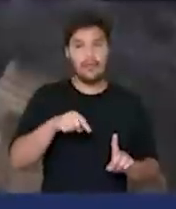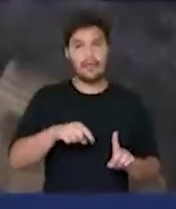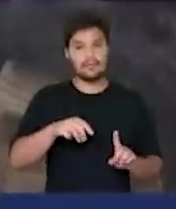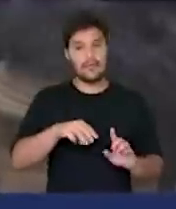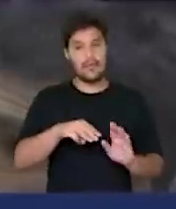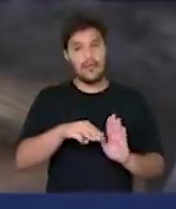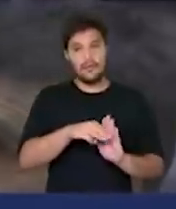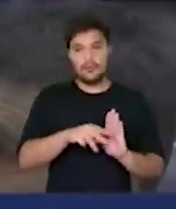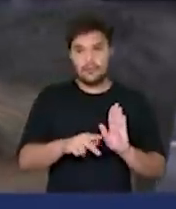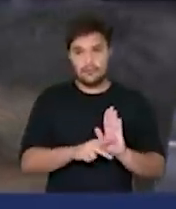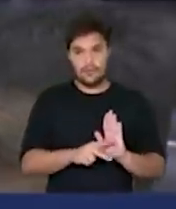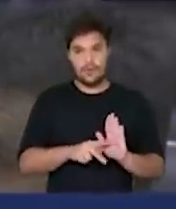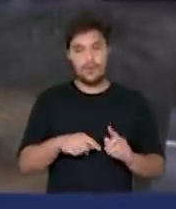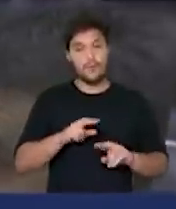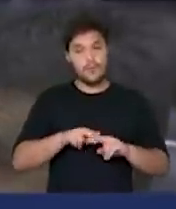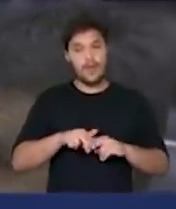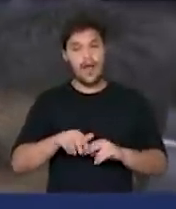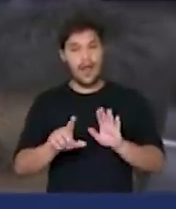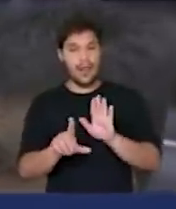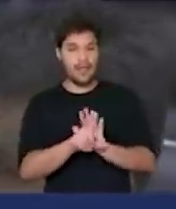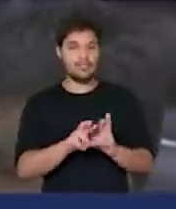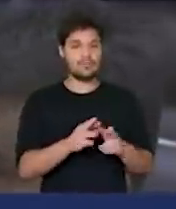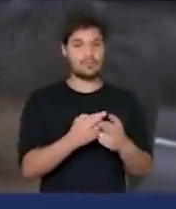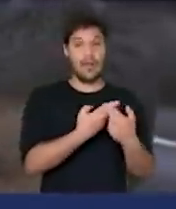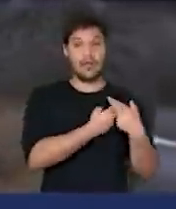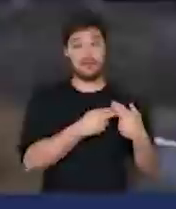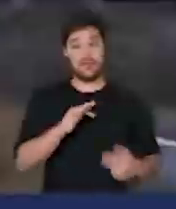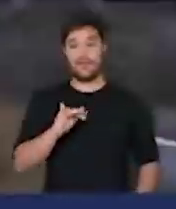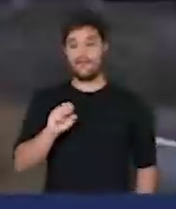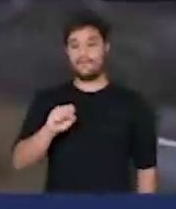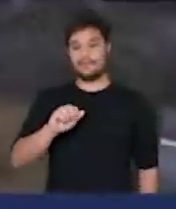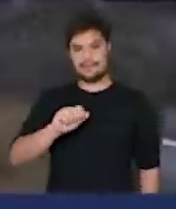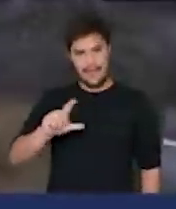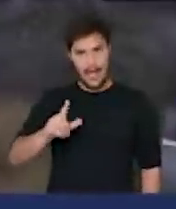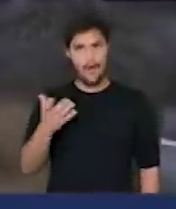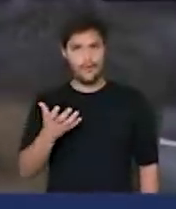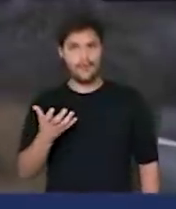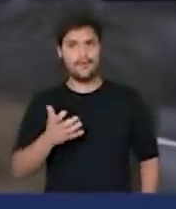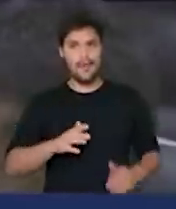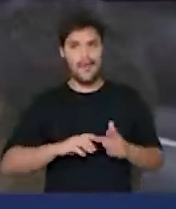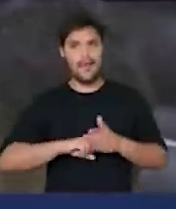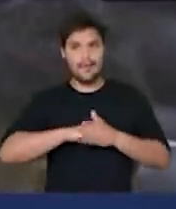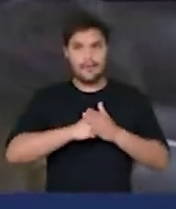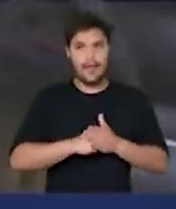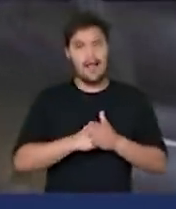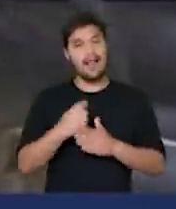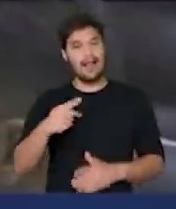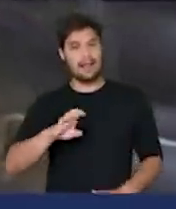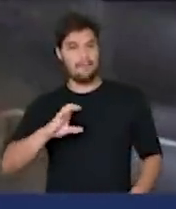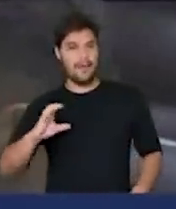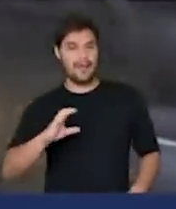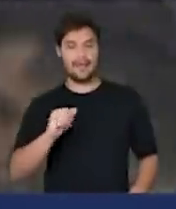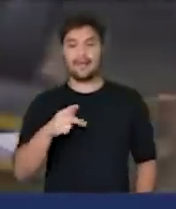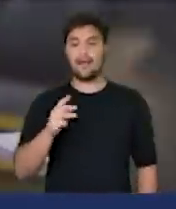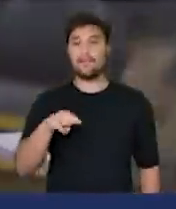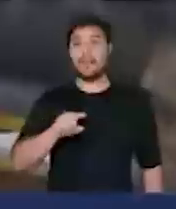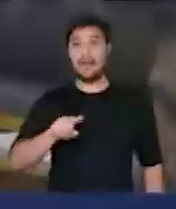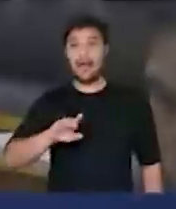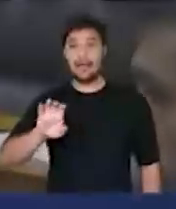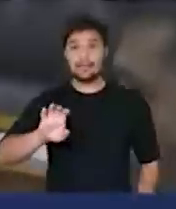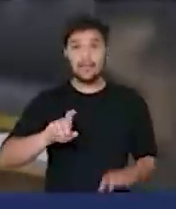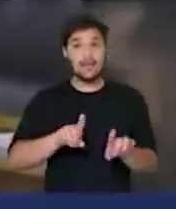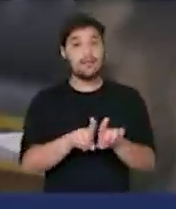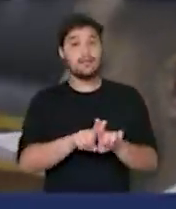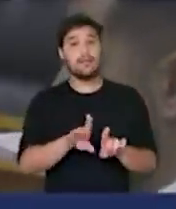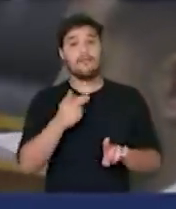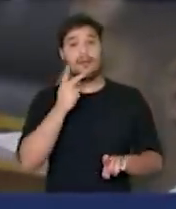diz respeito à lei de responsabilidade fiscal, que o governo, aliás, já quis suspender na PEC Kamikaze, e mais do que isso, reforçando que a gente